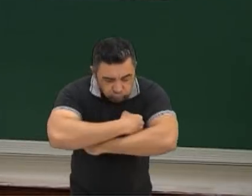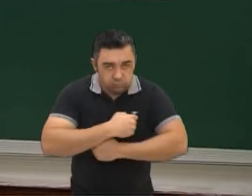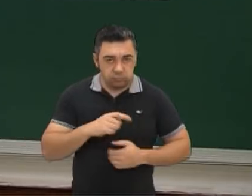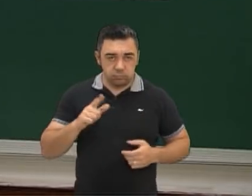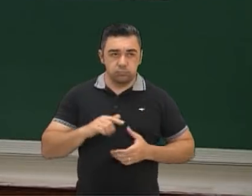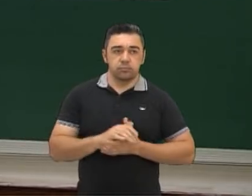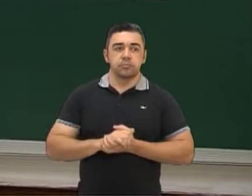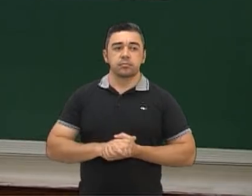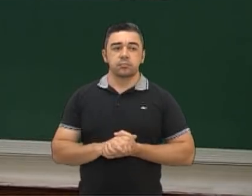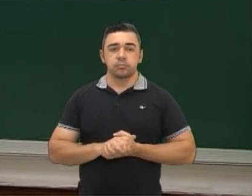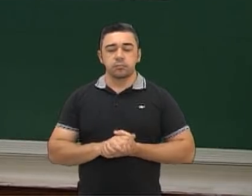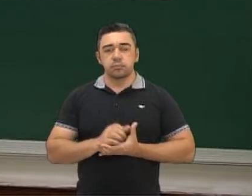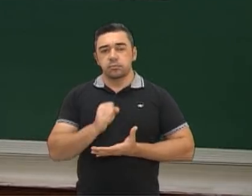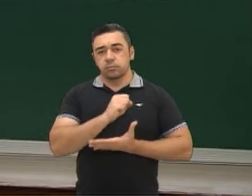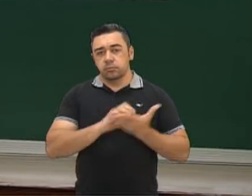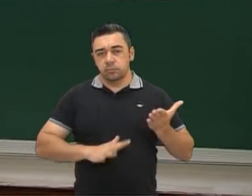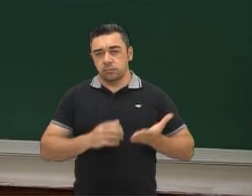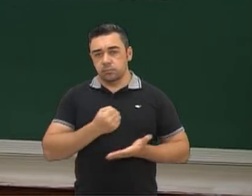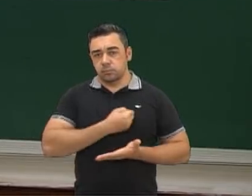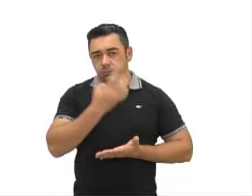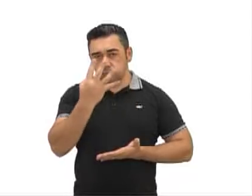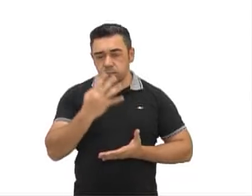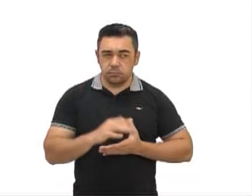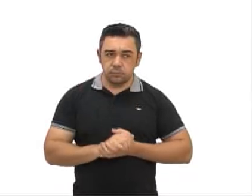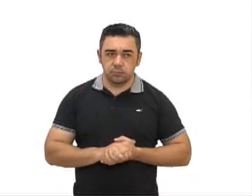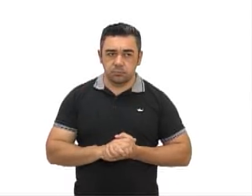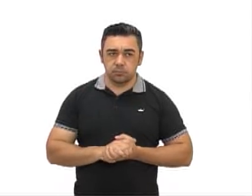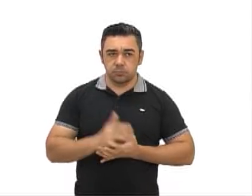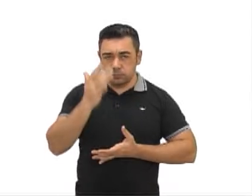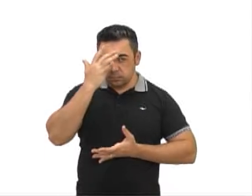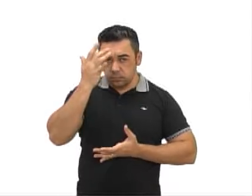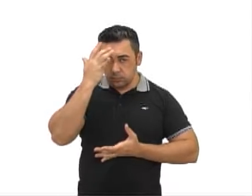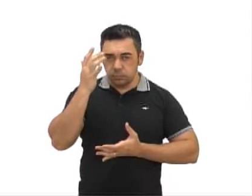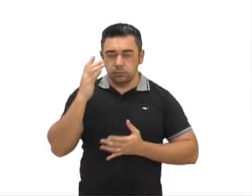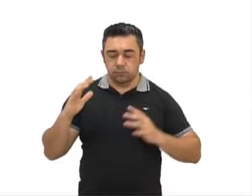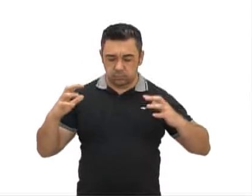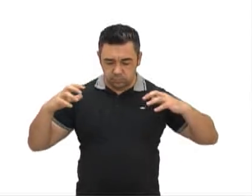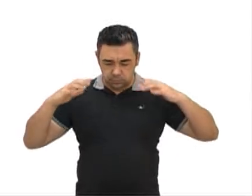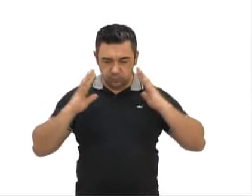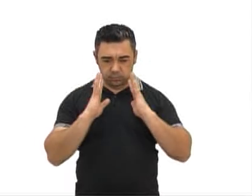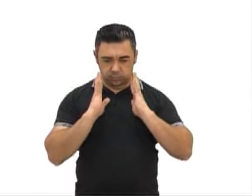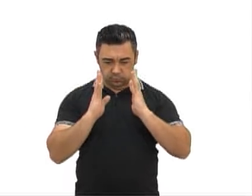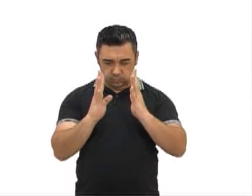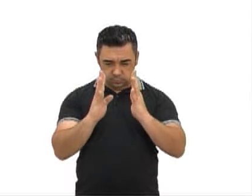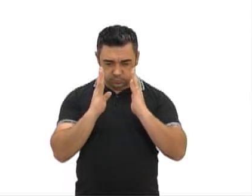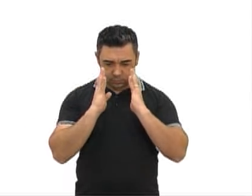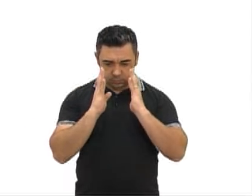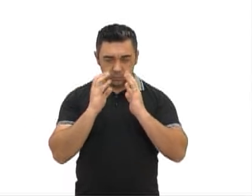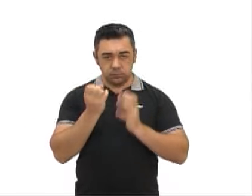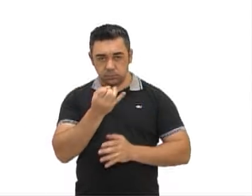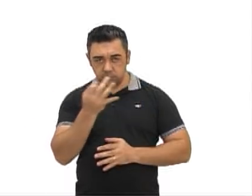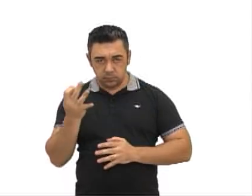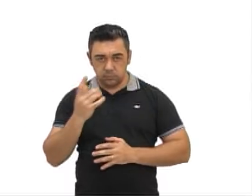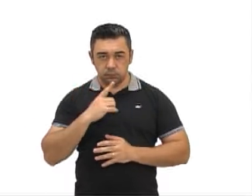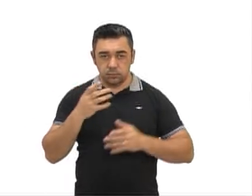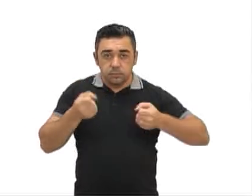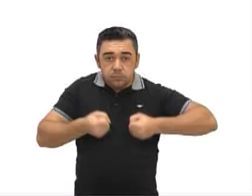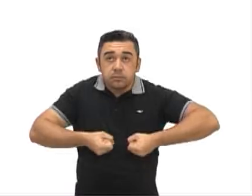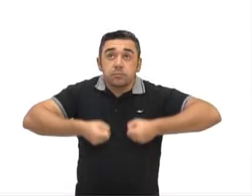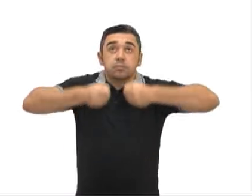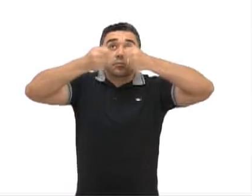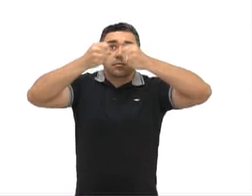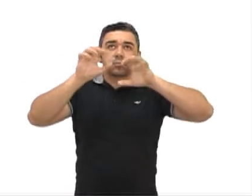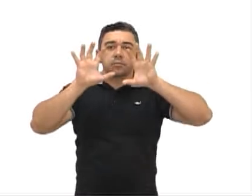bloqueio. Exercício 4. Jogadores se posicionam em fileiras, alguns jogadores são erguidos